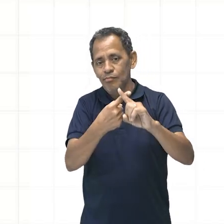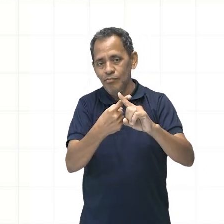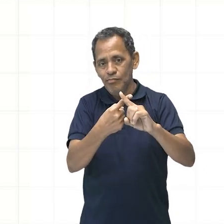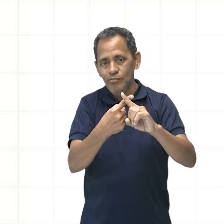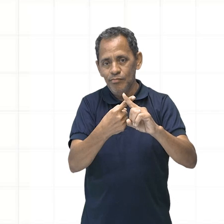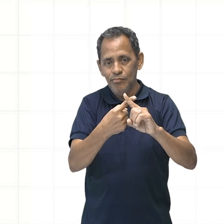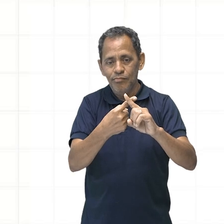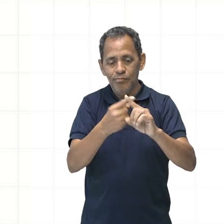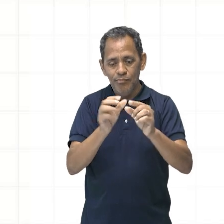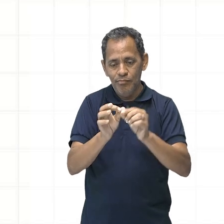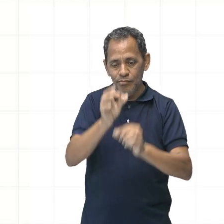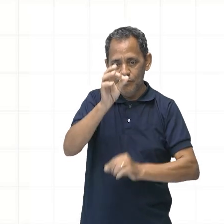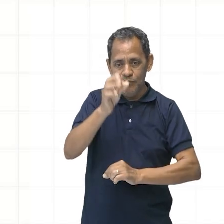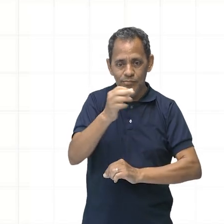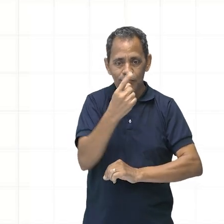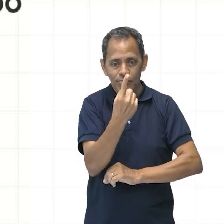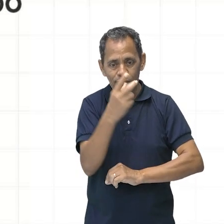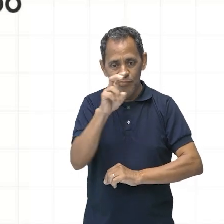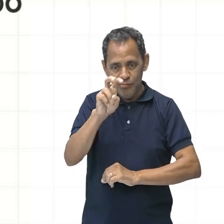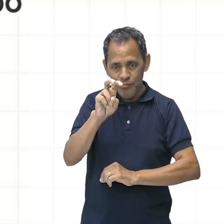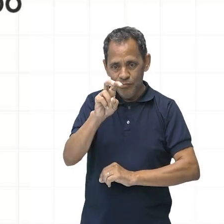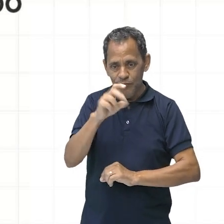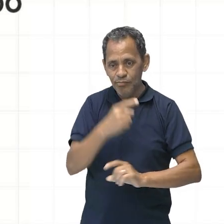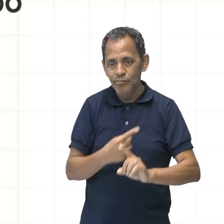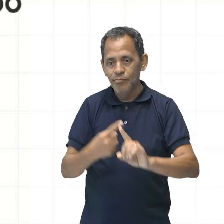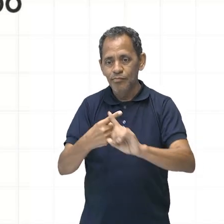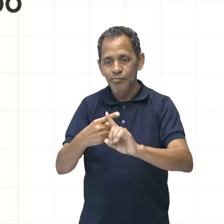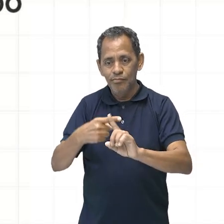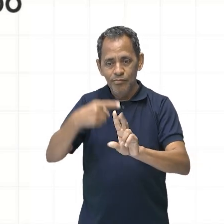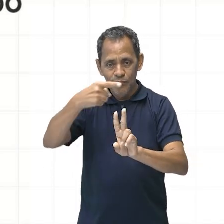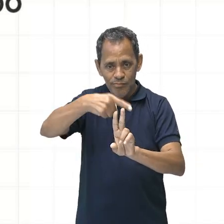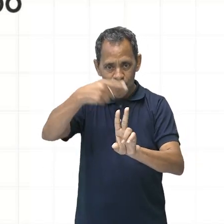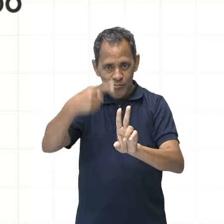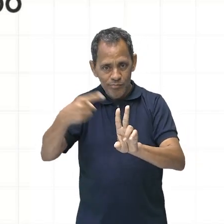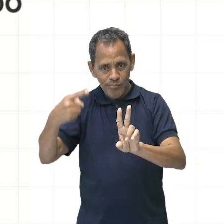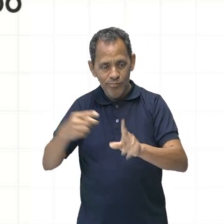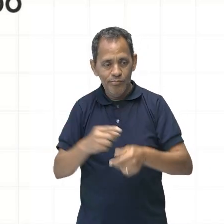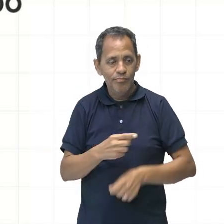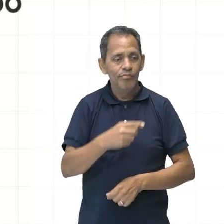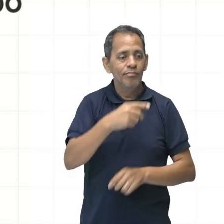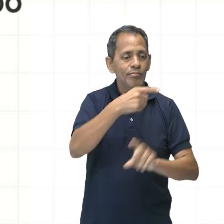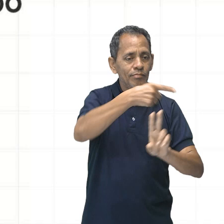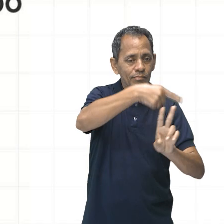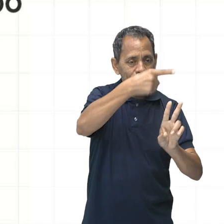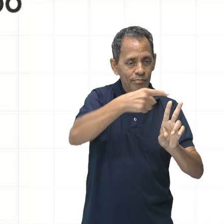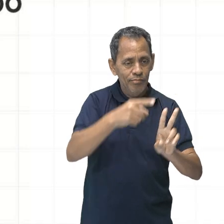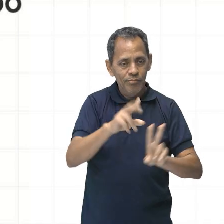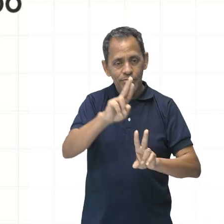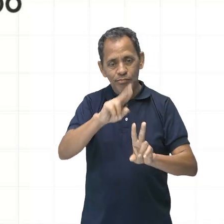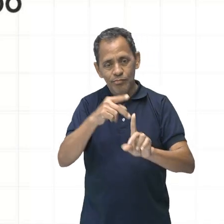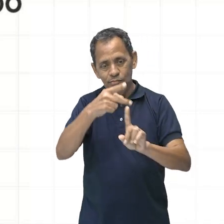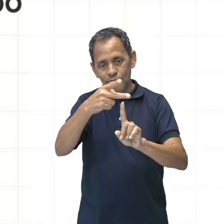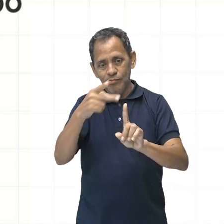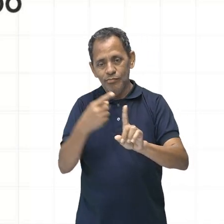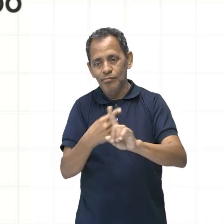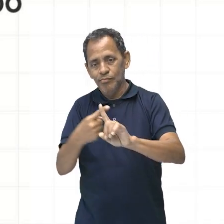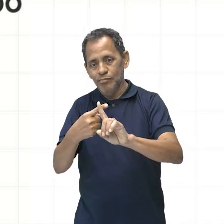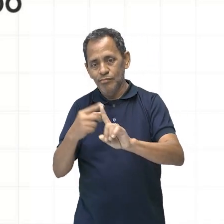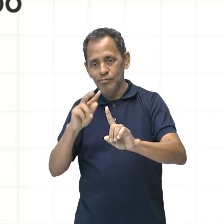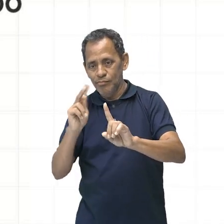pela altura, que é 15, e multiplicar por π. Então vai ser πr ao quadrado vezes h. O π